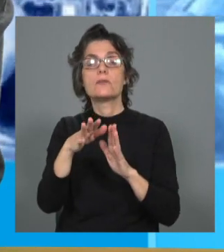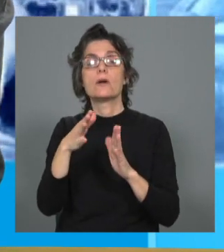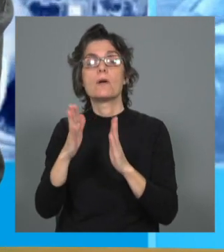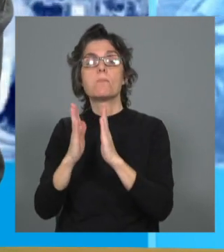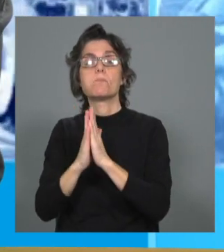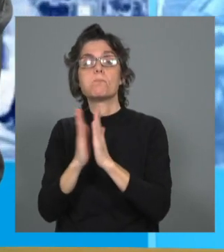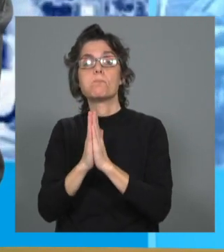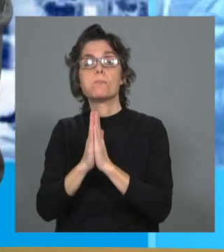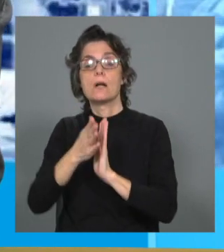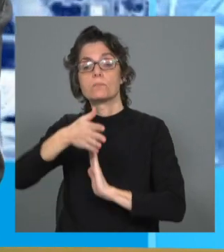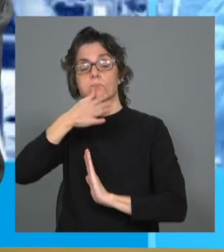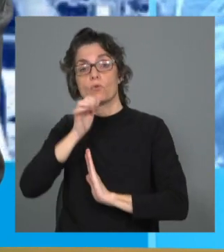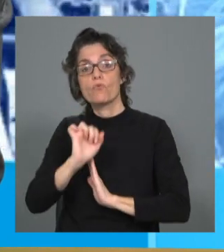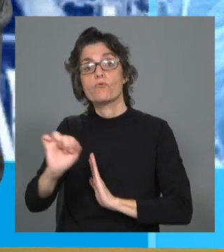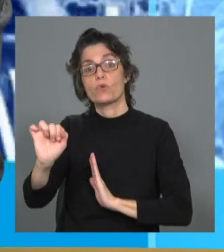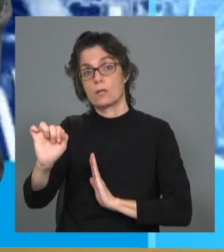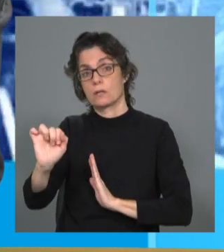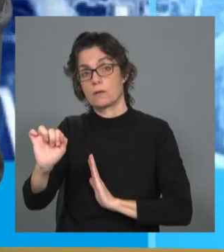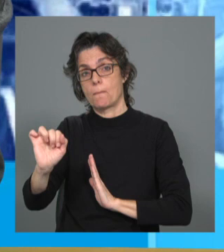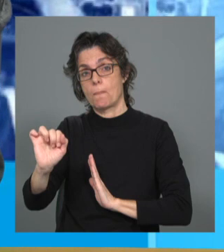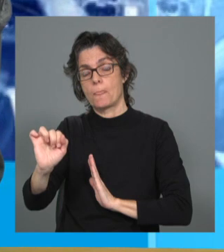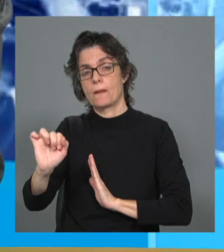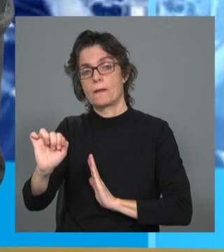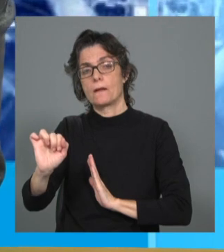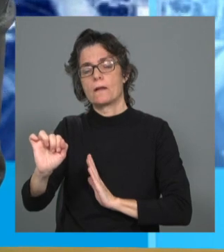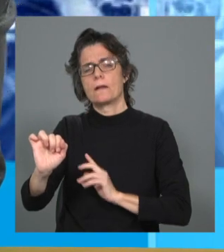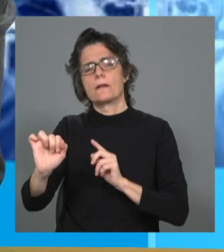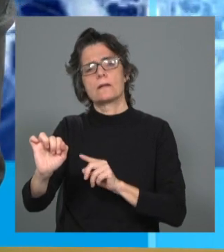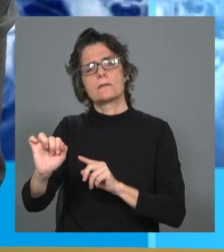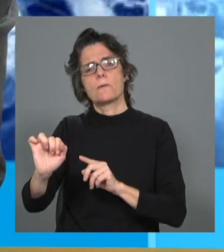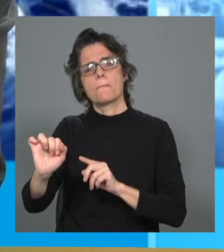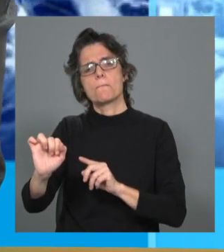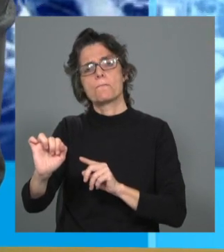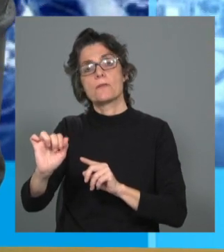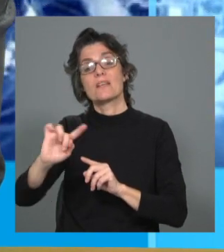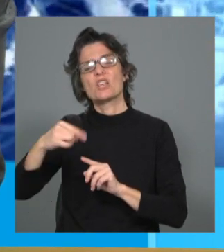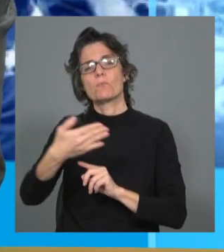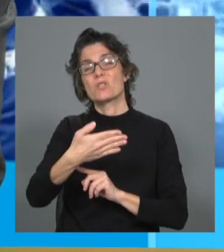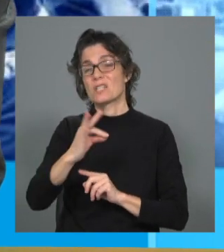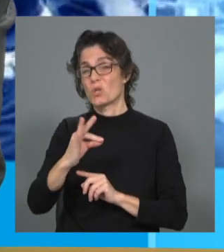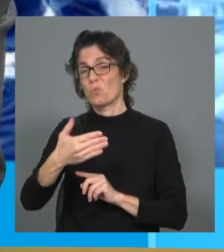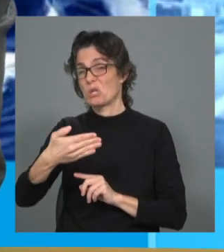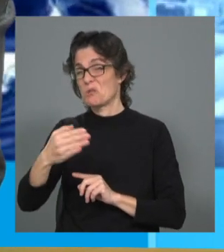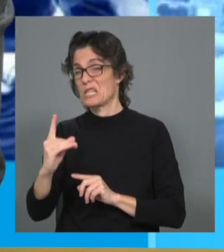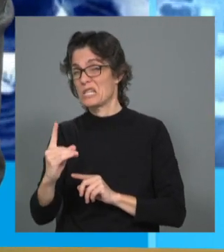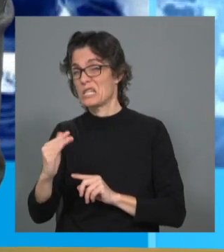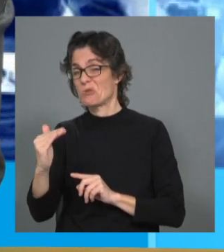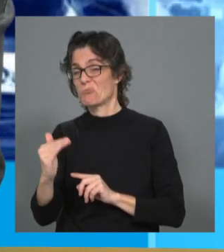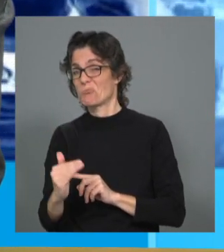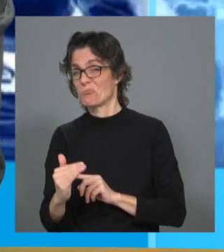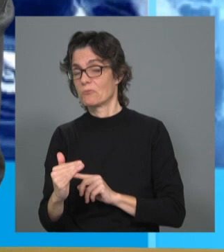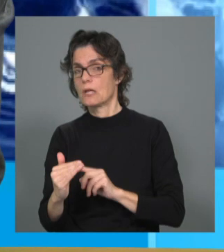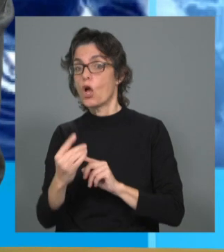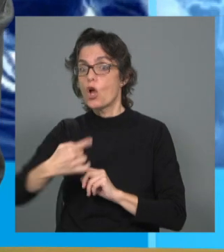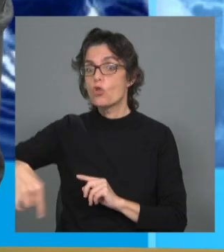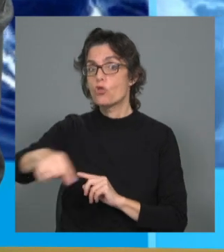esse discurso de reserva moral, acanhou-se a partir de 74, 76. E durante alguns anos nós